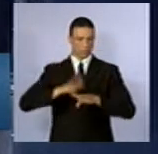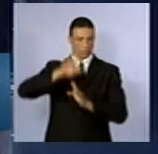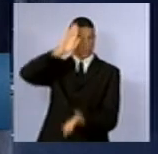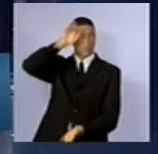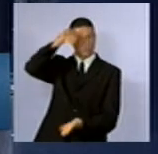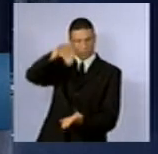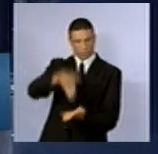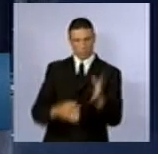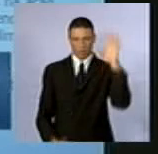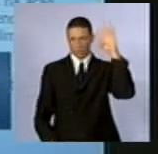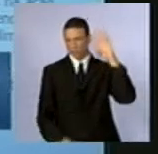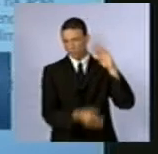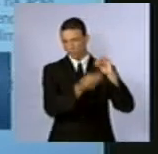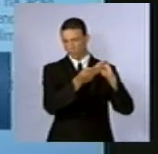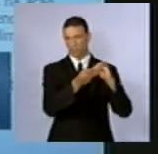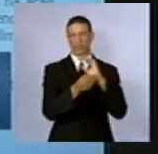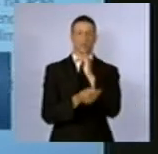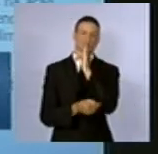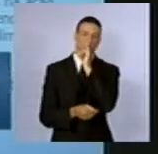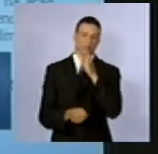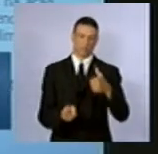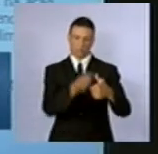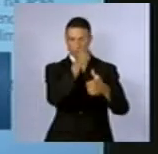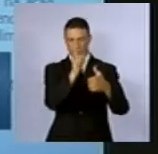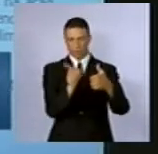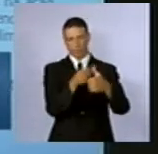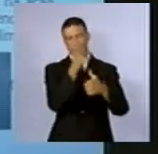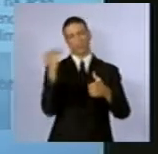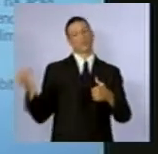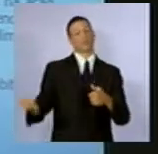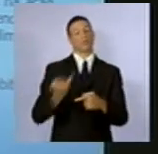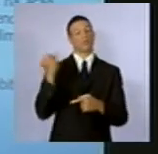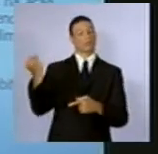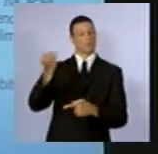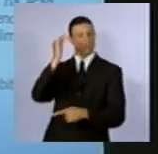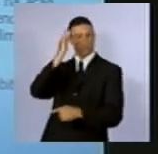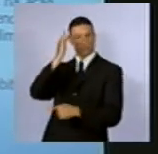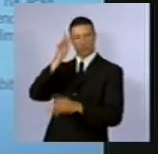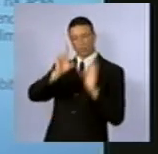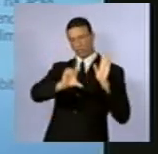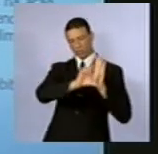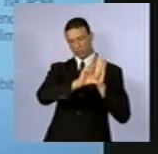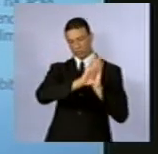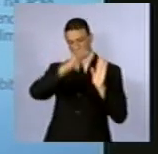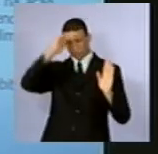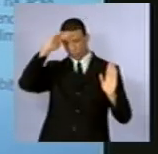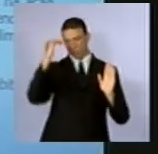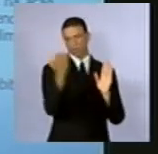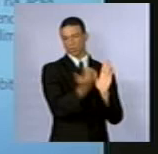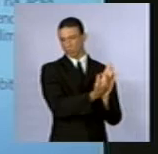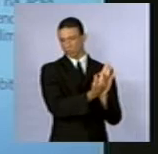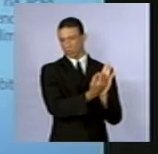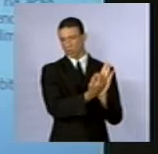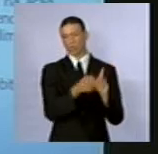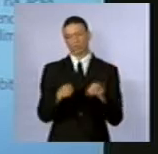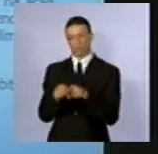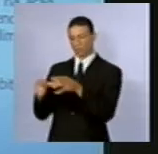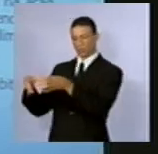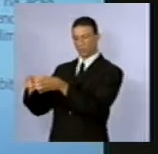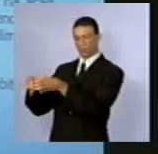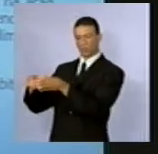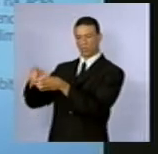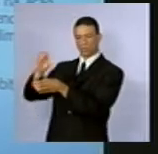finais. Primeiro, a importância do atendimento à lei e à da Organização Mundial e